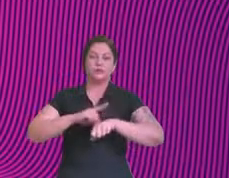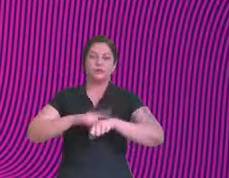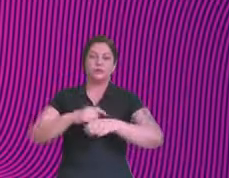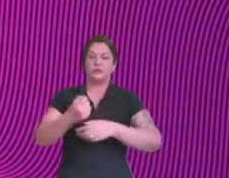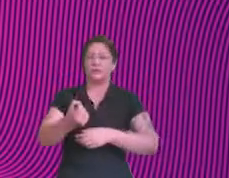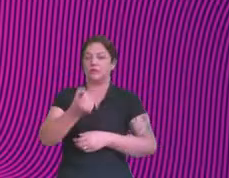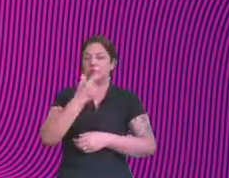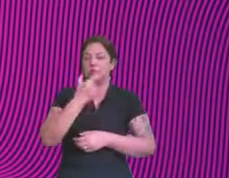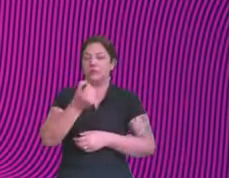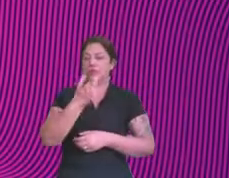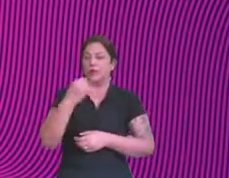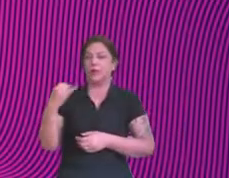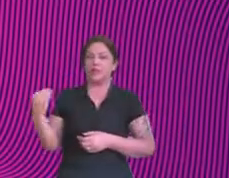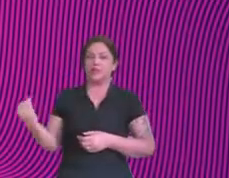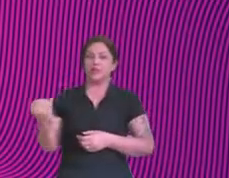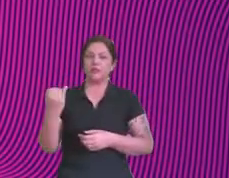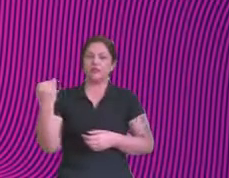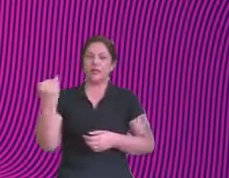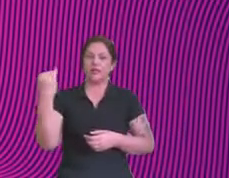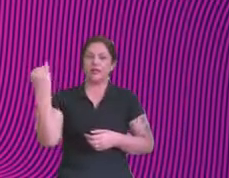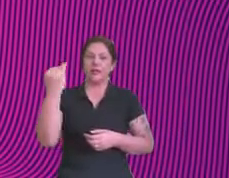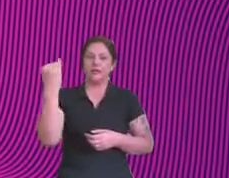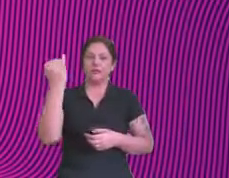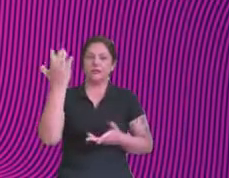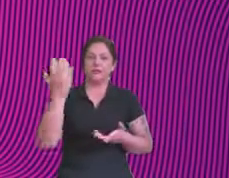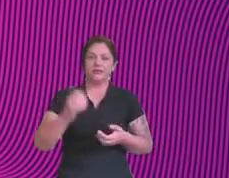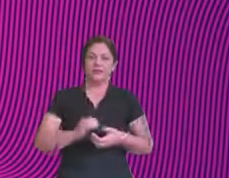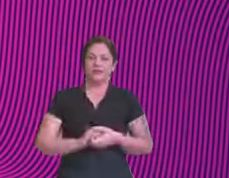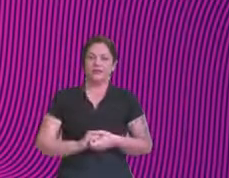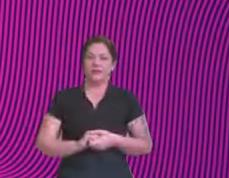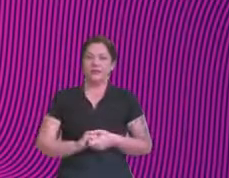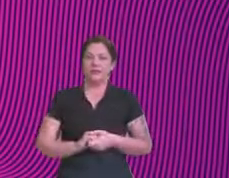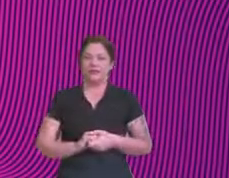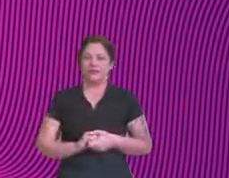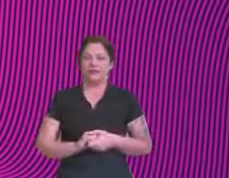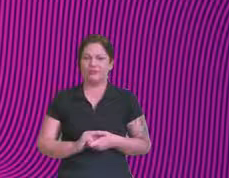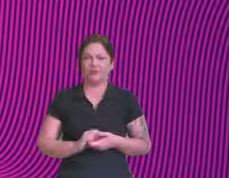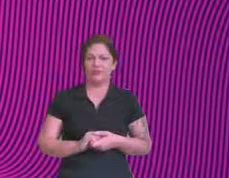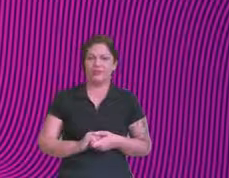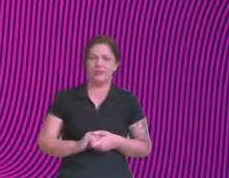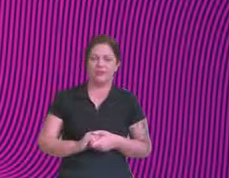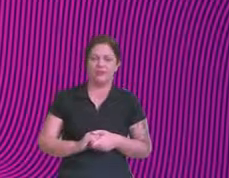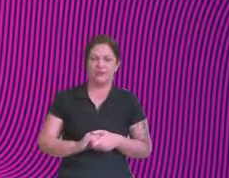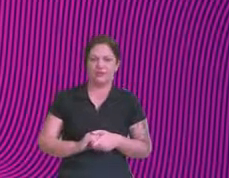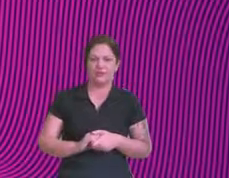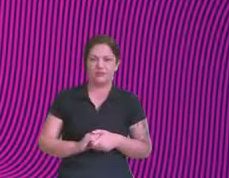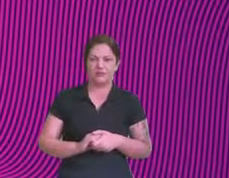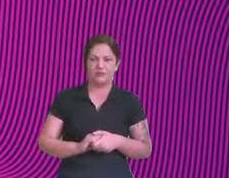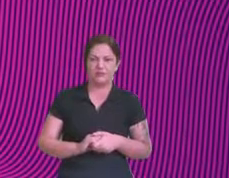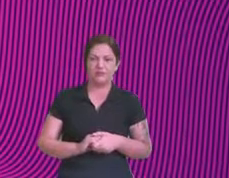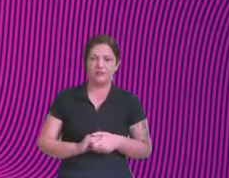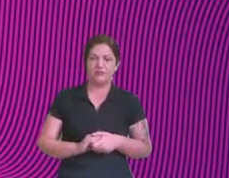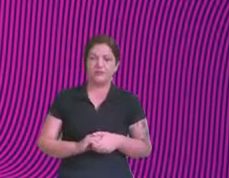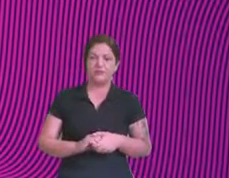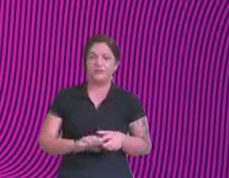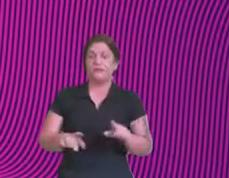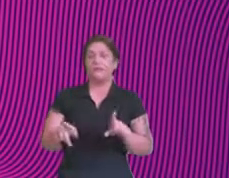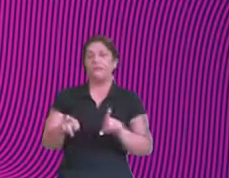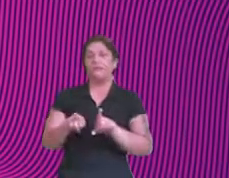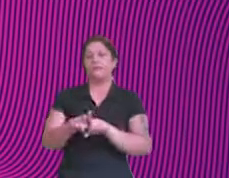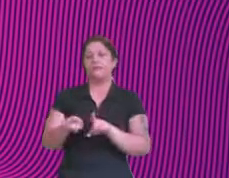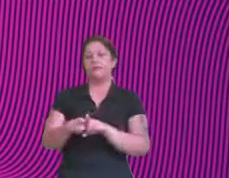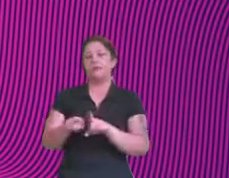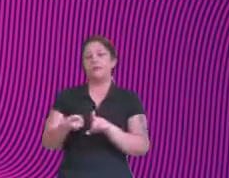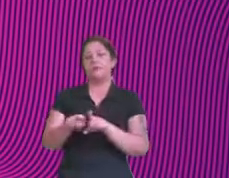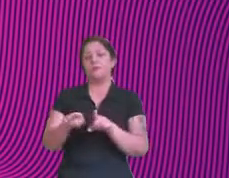é importante, né? Uma das discussões do porquê o prodígio foi negativo é por conta da questão